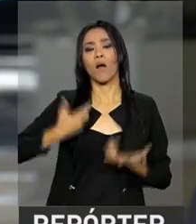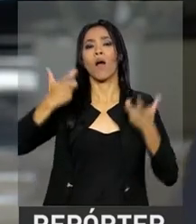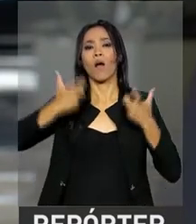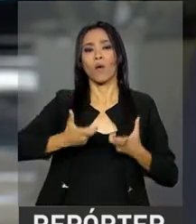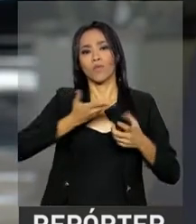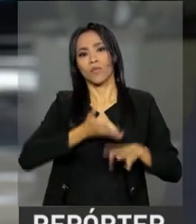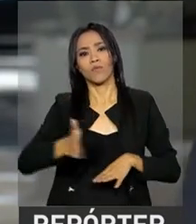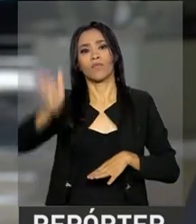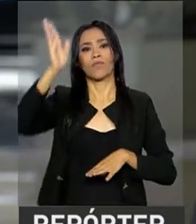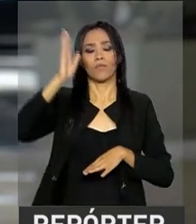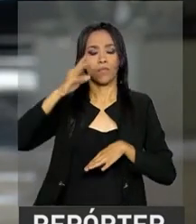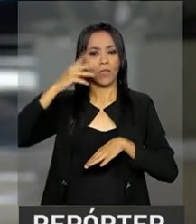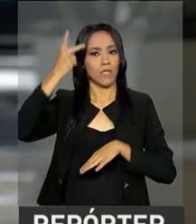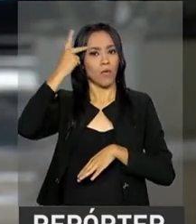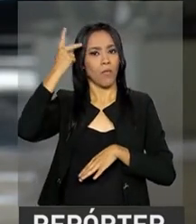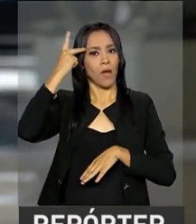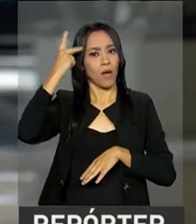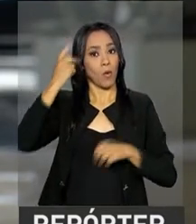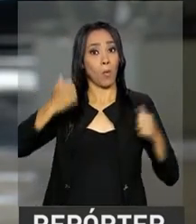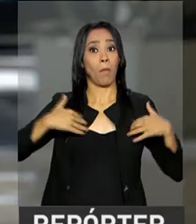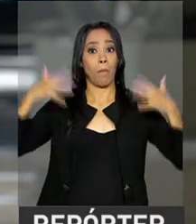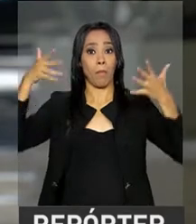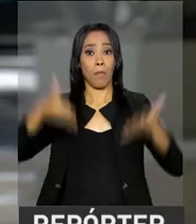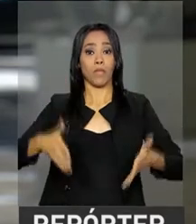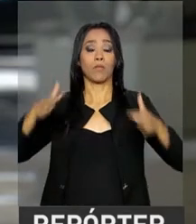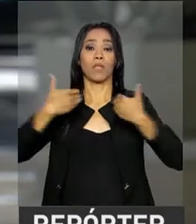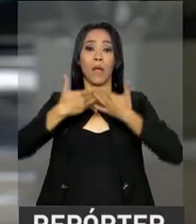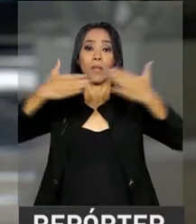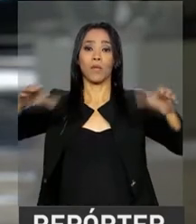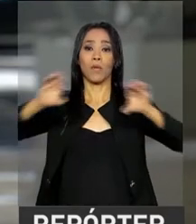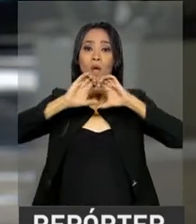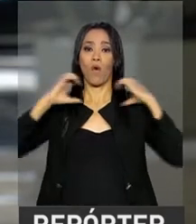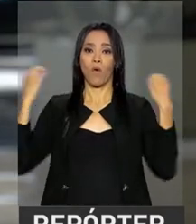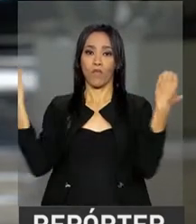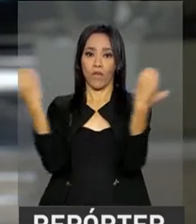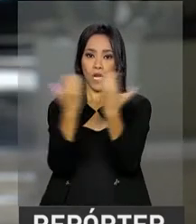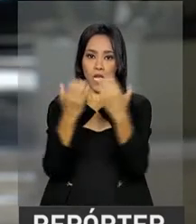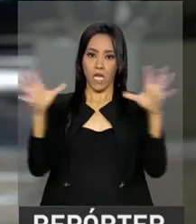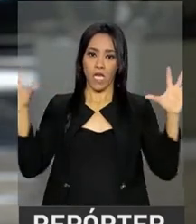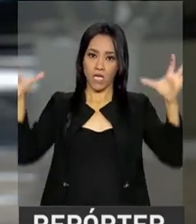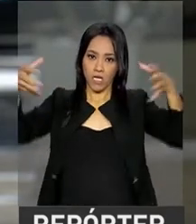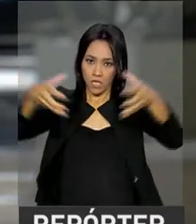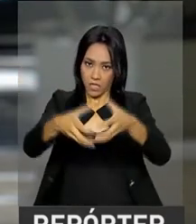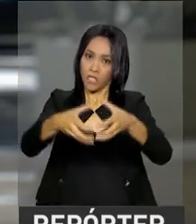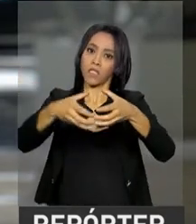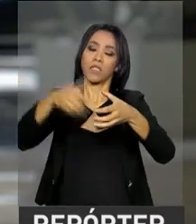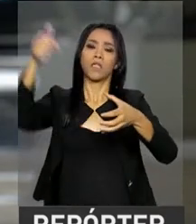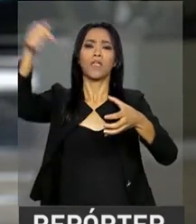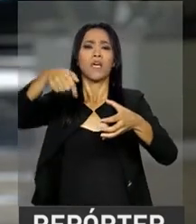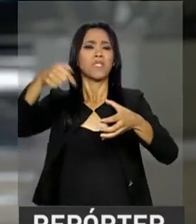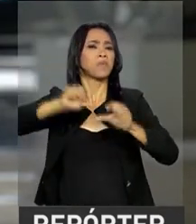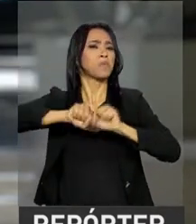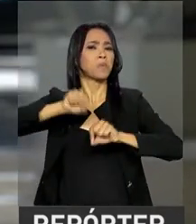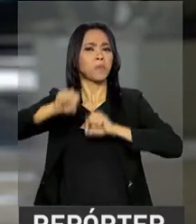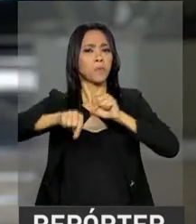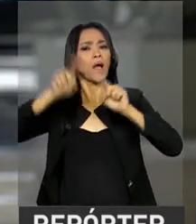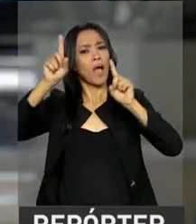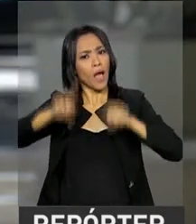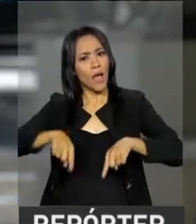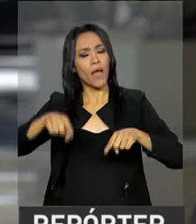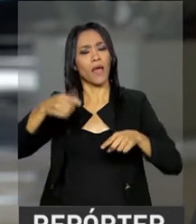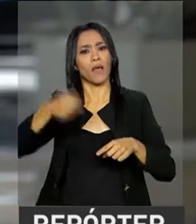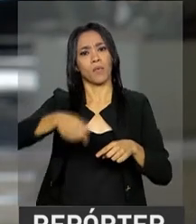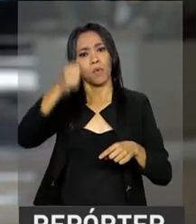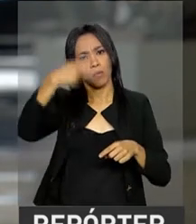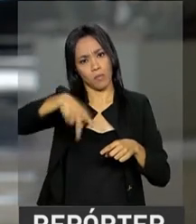participar da abertura da 10ª conferência anual do bank of america merryl lynch essa conferência para o brasil do